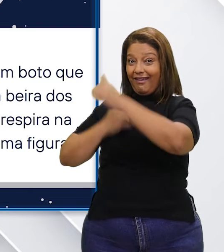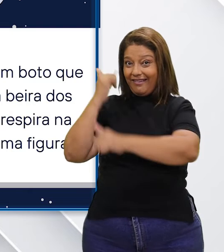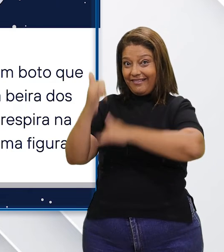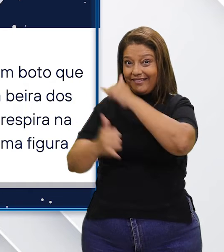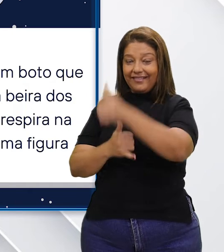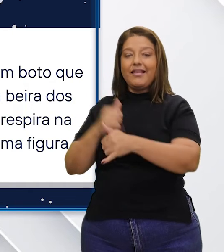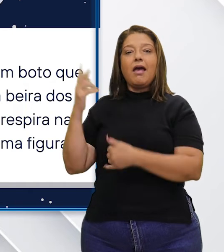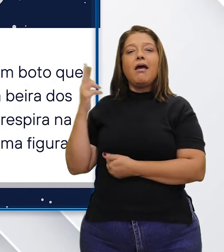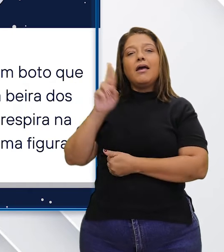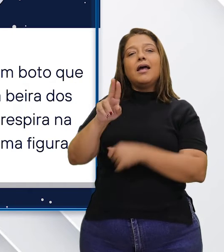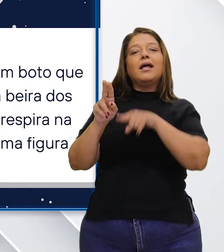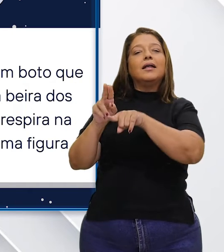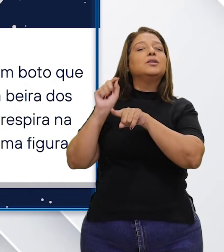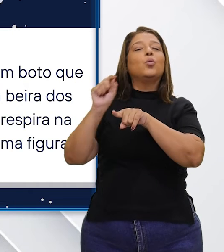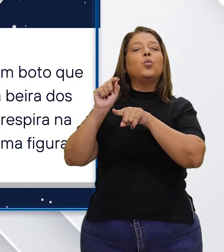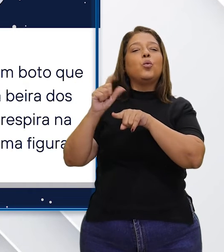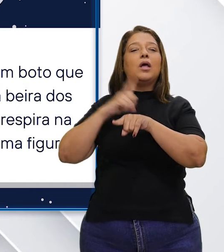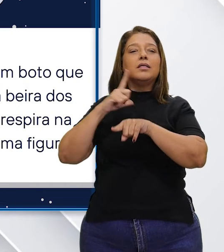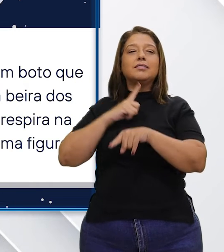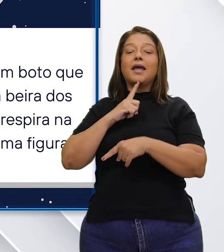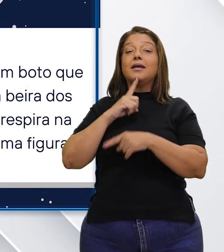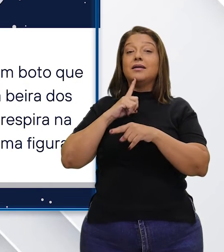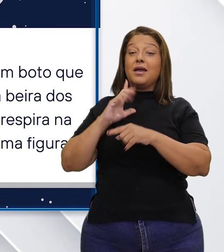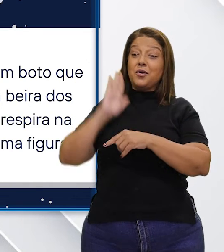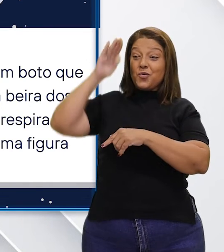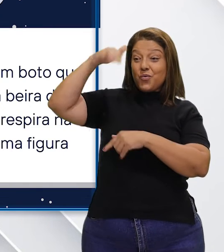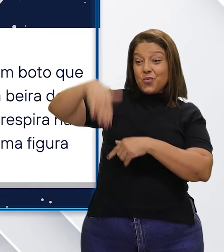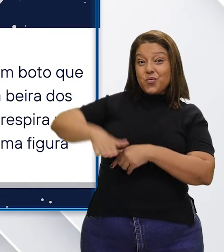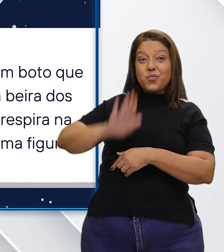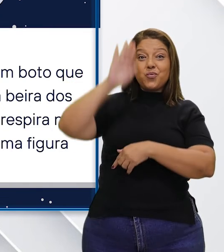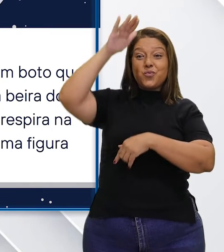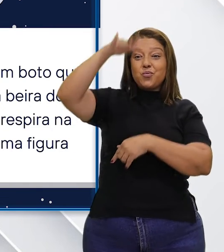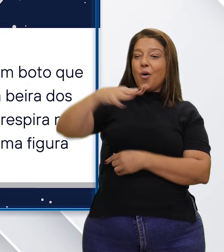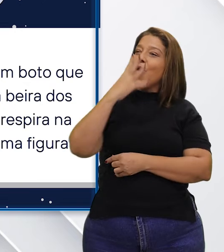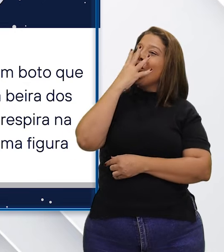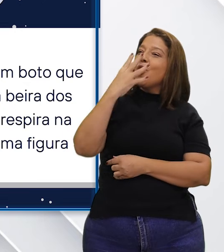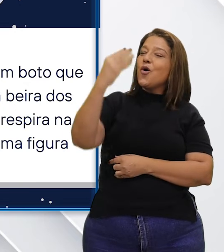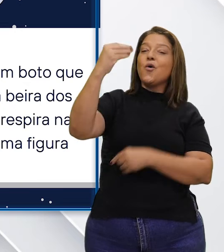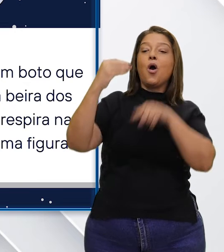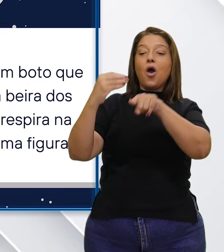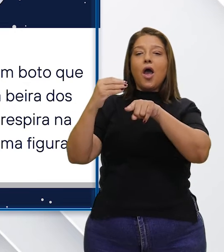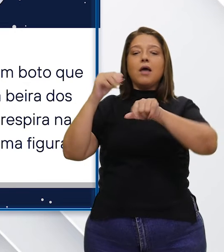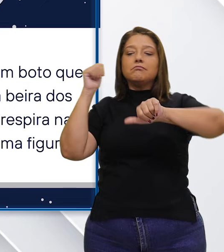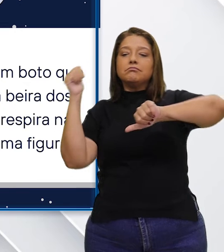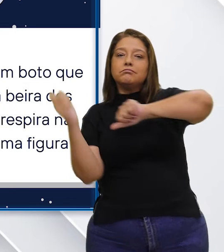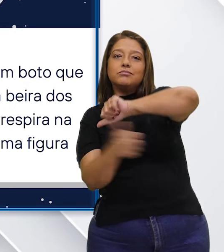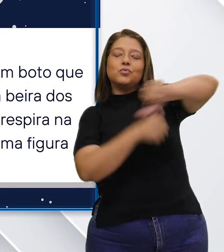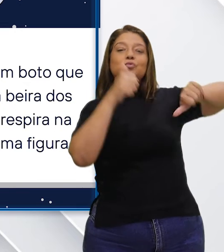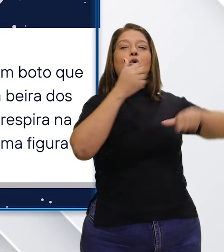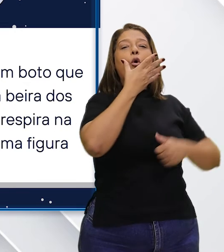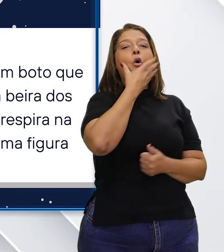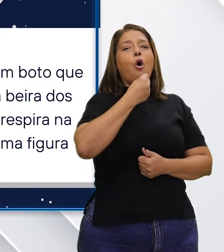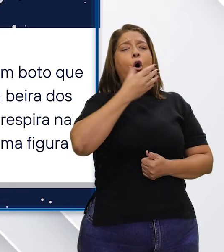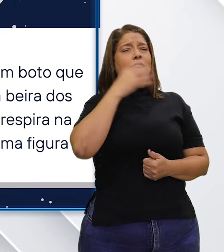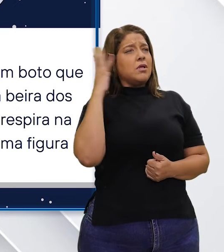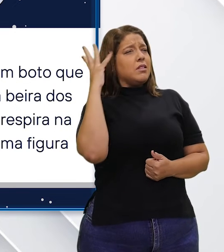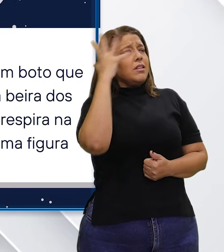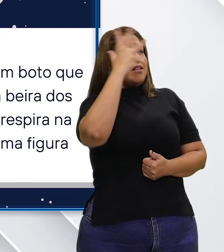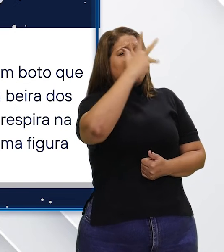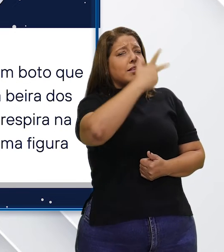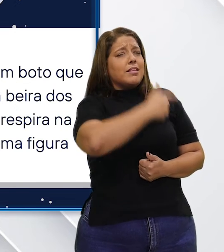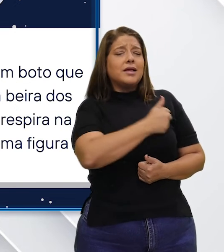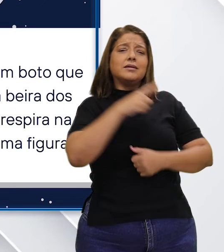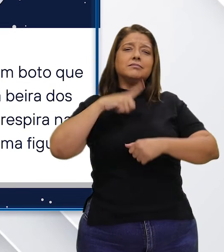amazônica, representado por um boto que se transforma em um belo homem para seduzir mulheres